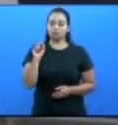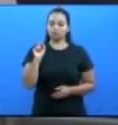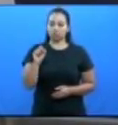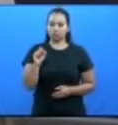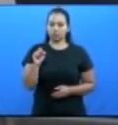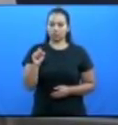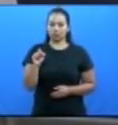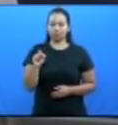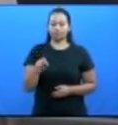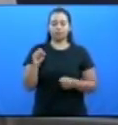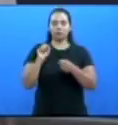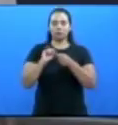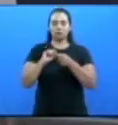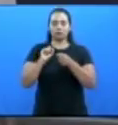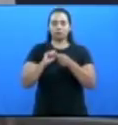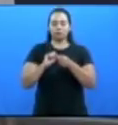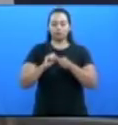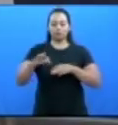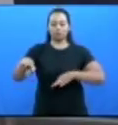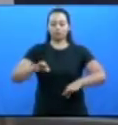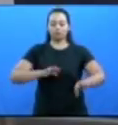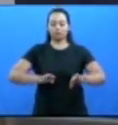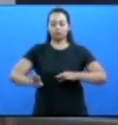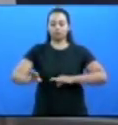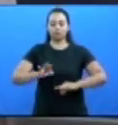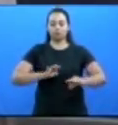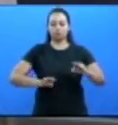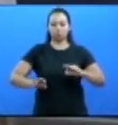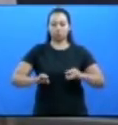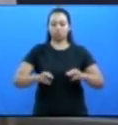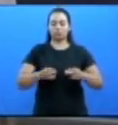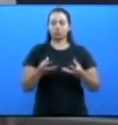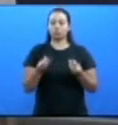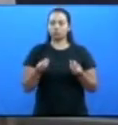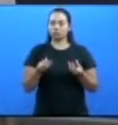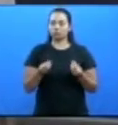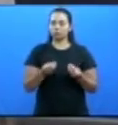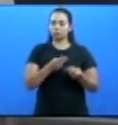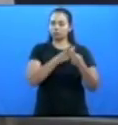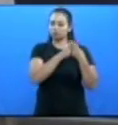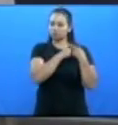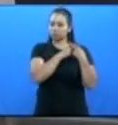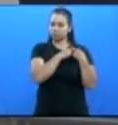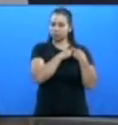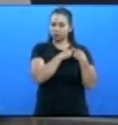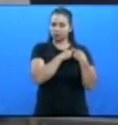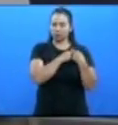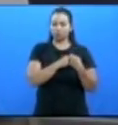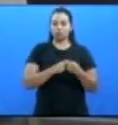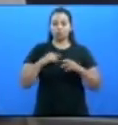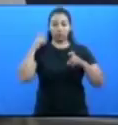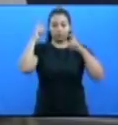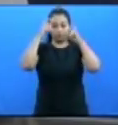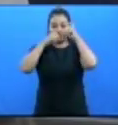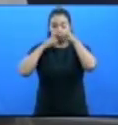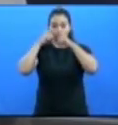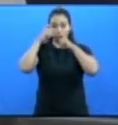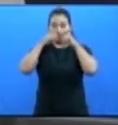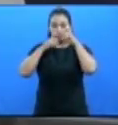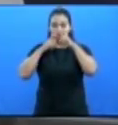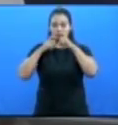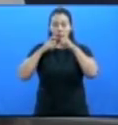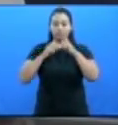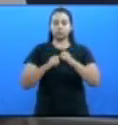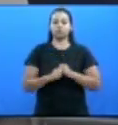o faz com bastante responsabilidade, com bastante preocupação. Eu imagino que lá na Secretaria